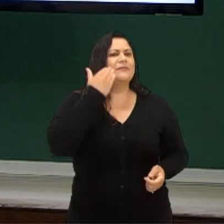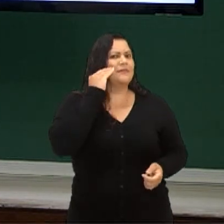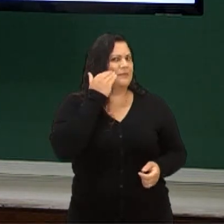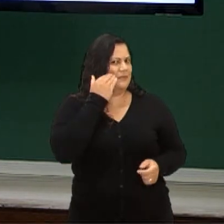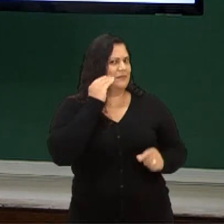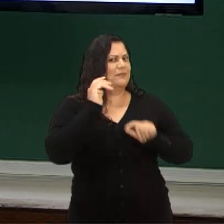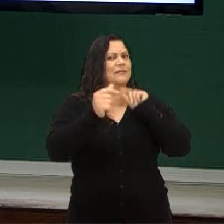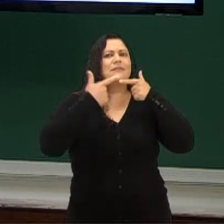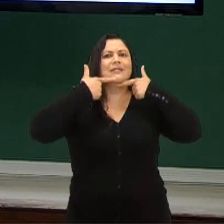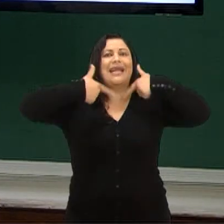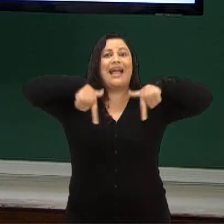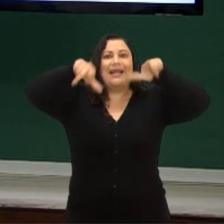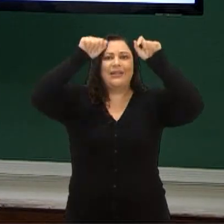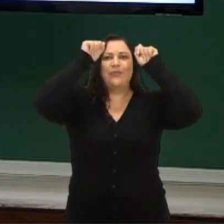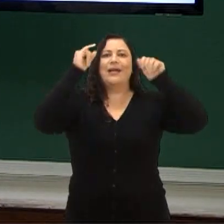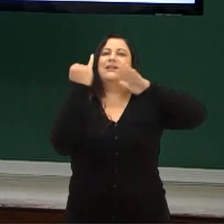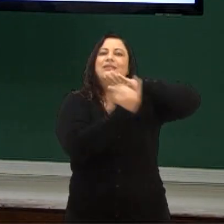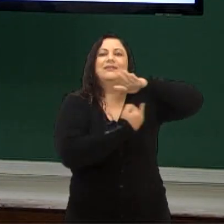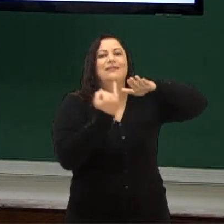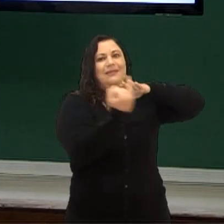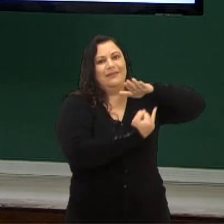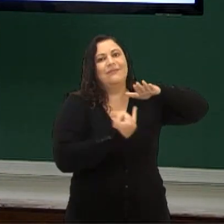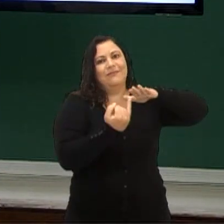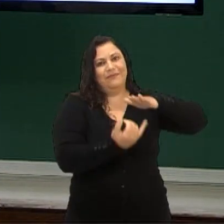ali, a linguagem informal, certo?